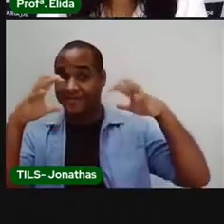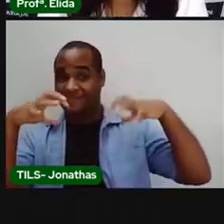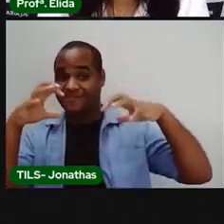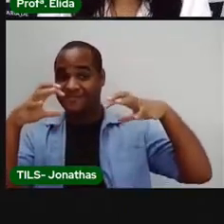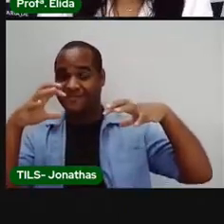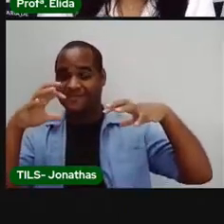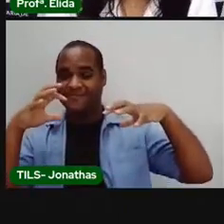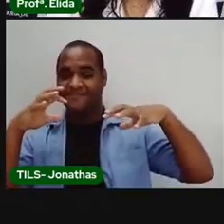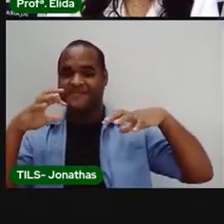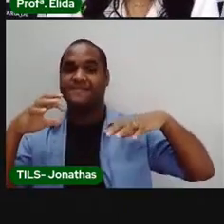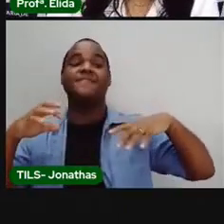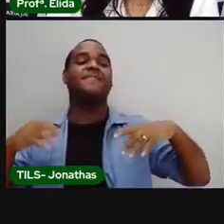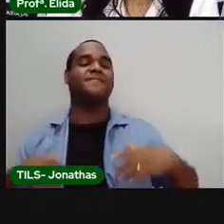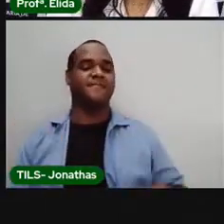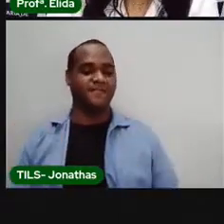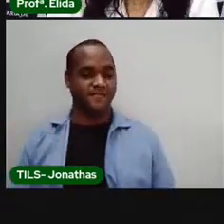chovendo?